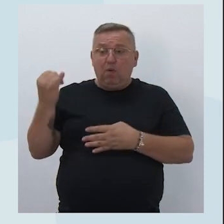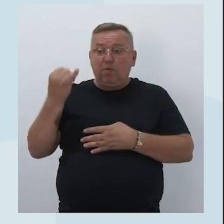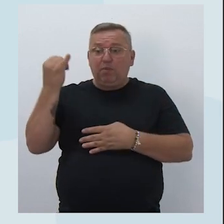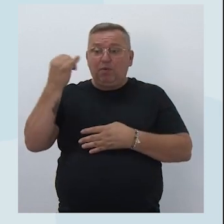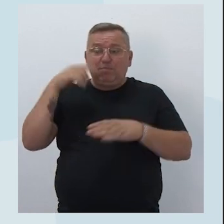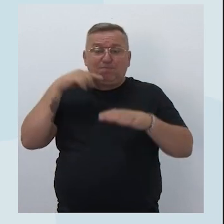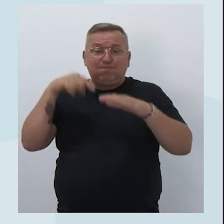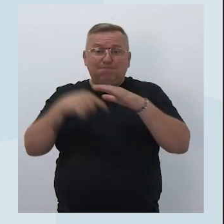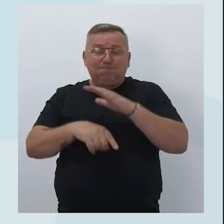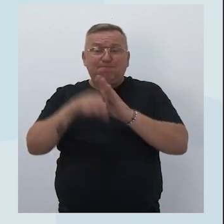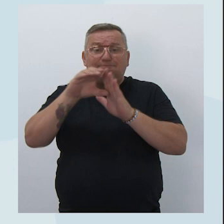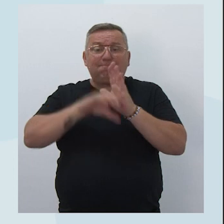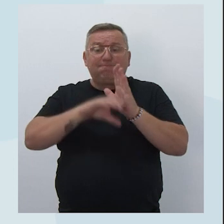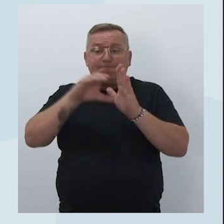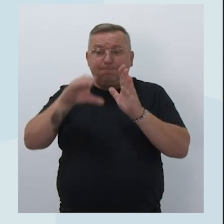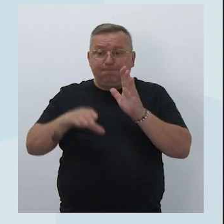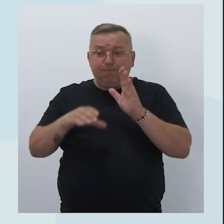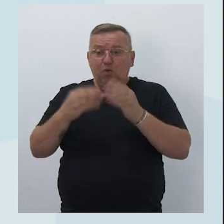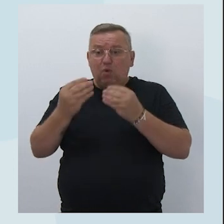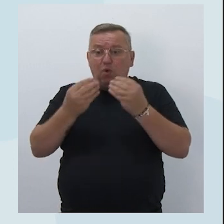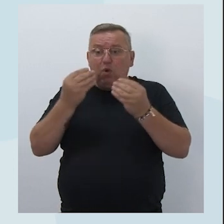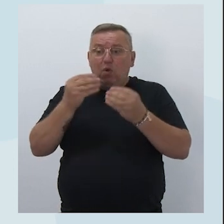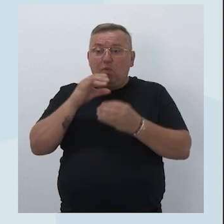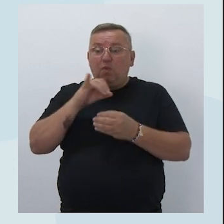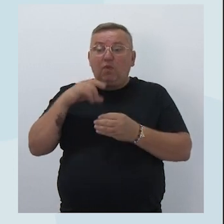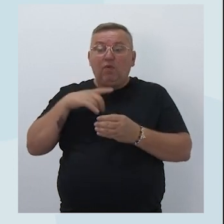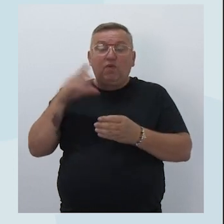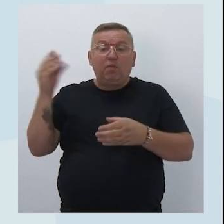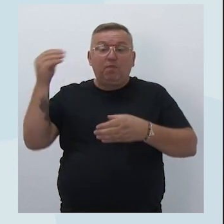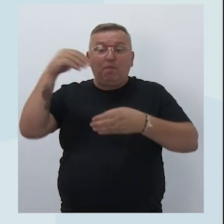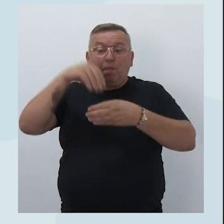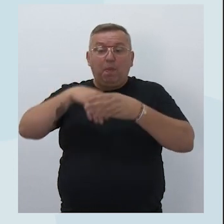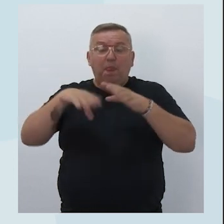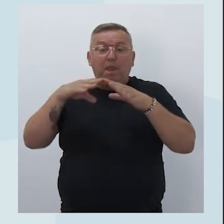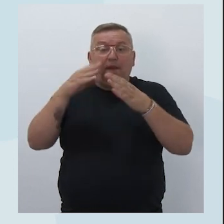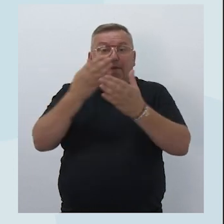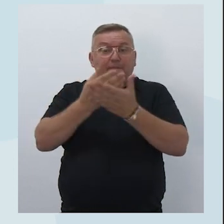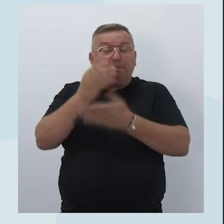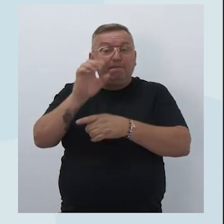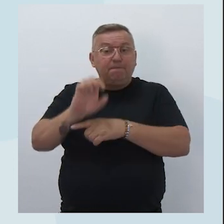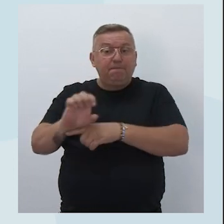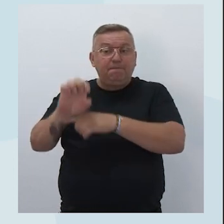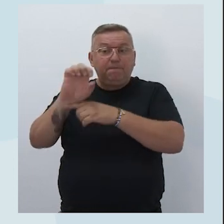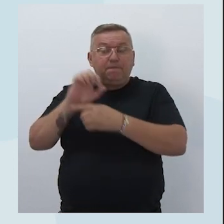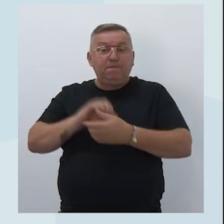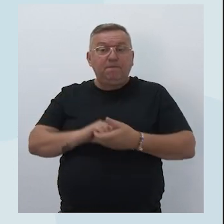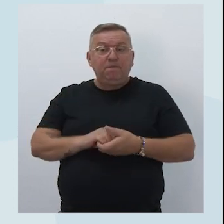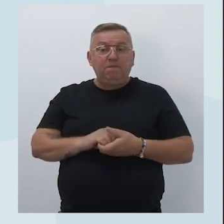aprofundamento curricular? Como os itinerários são implementados nas escolas estaduais?